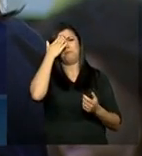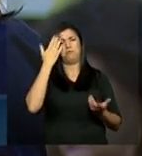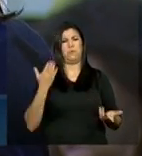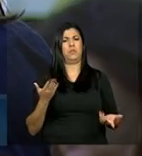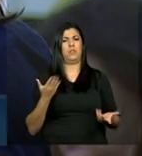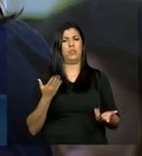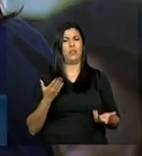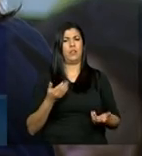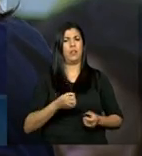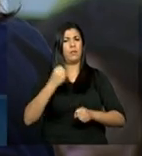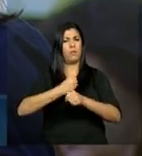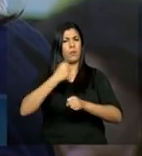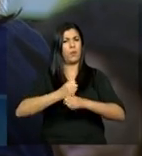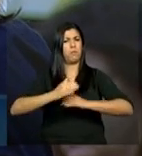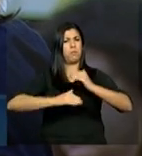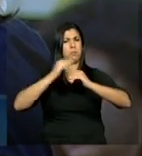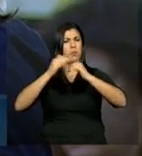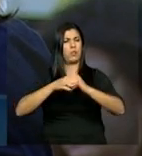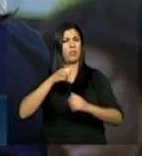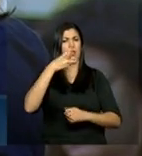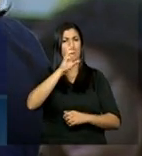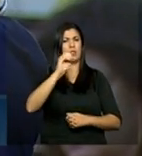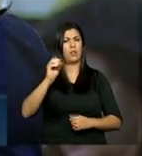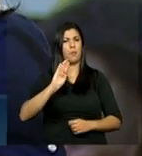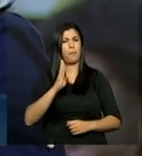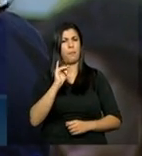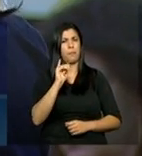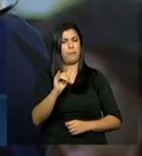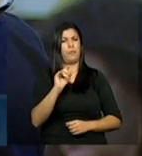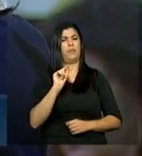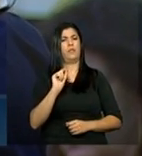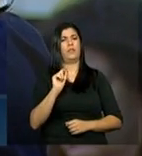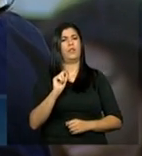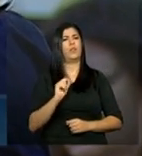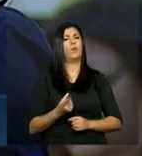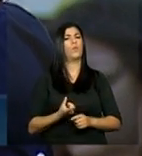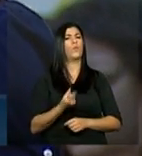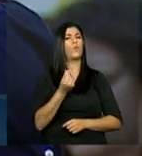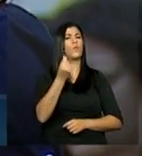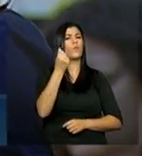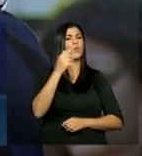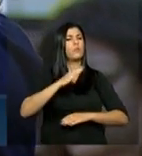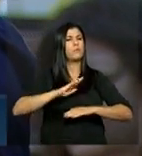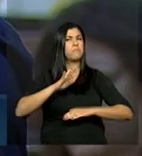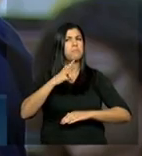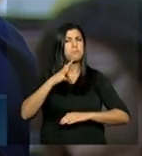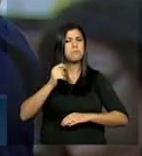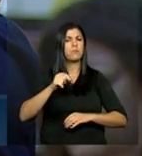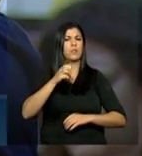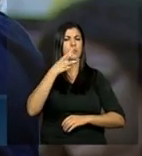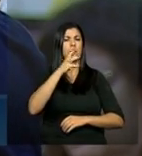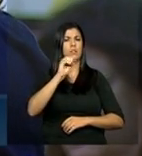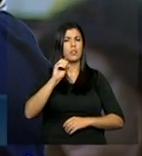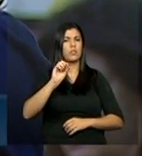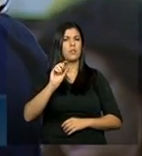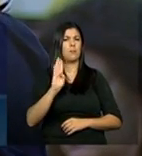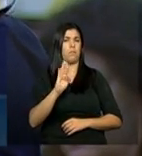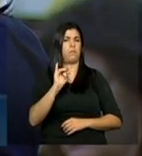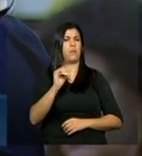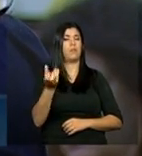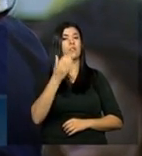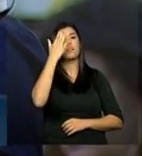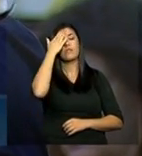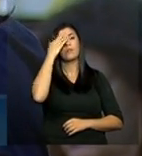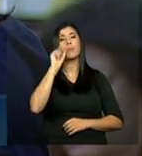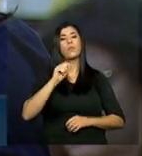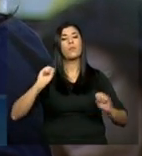99%, e as obras aumentaram em 300 bilhões pelo custo, né, mais ou menos 300 e poucos bilhões. Eu quero saber